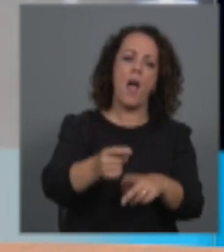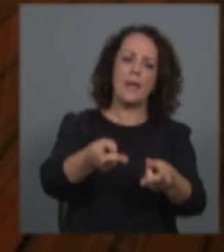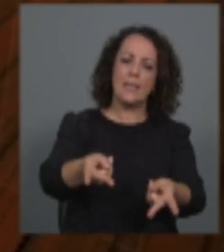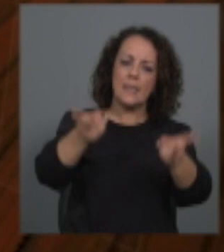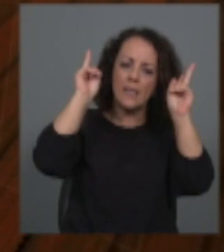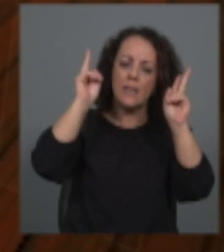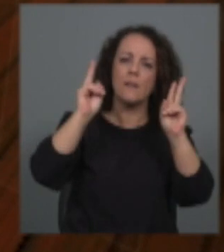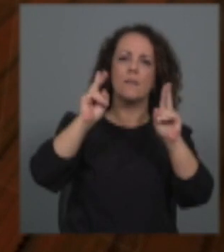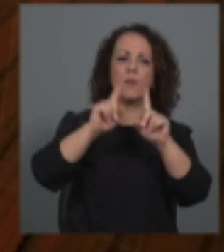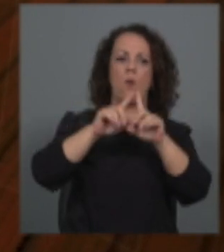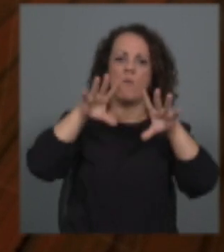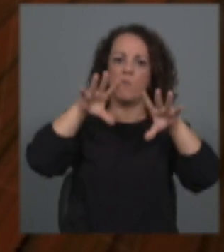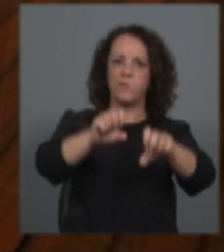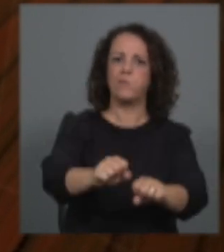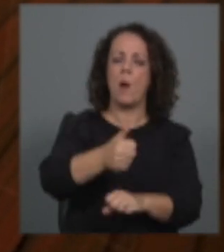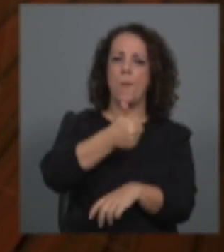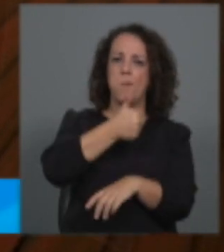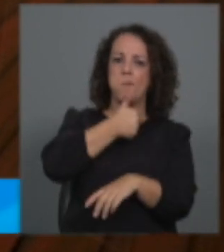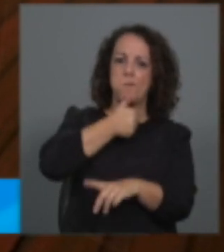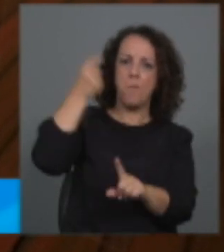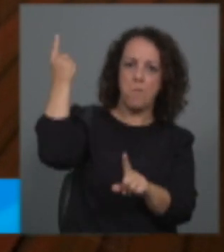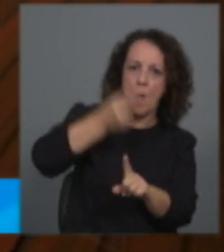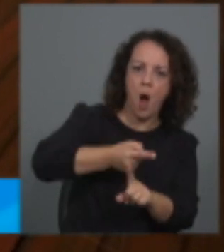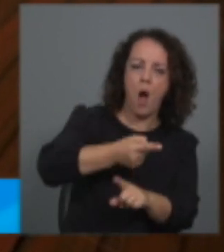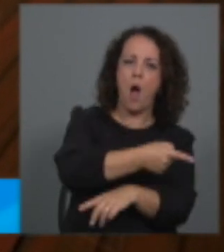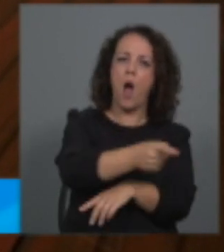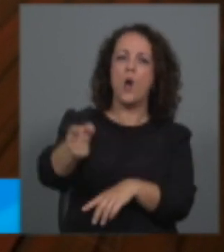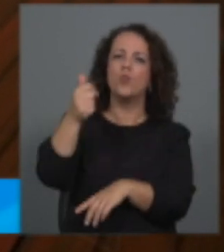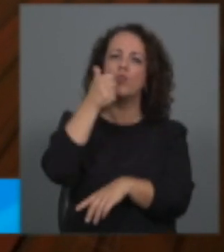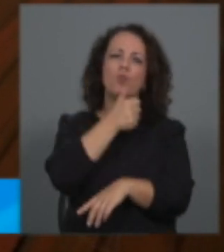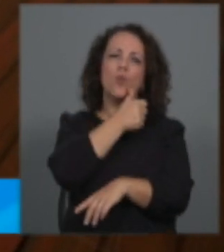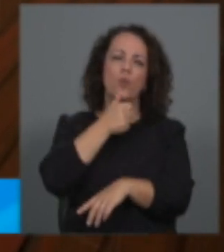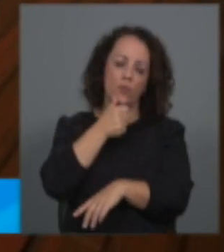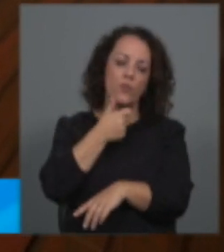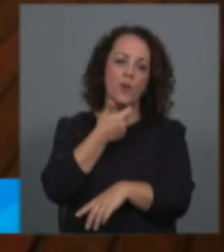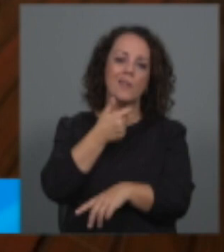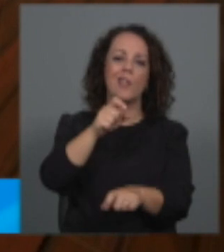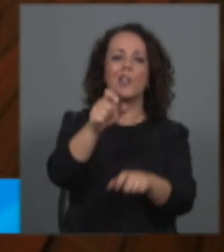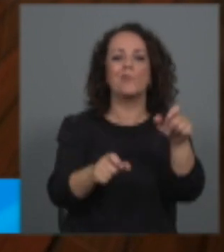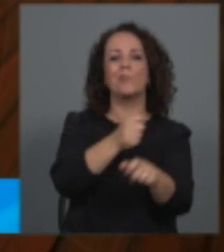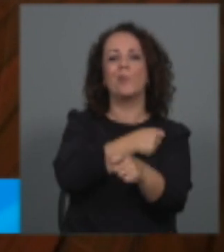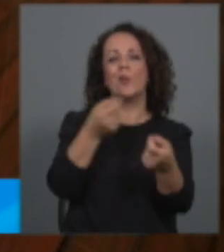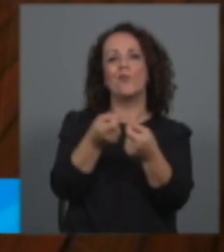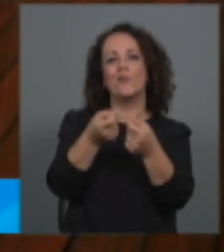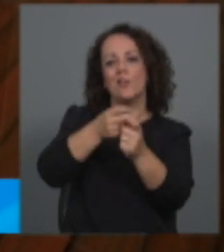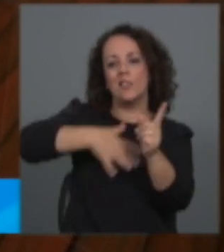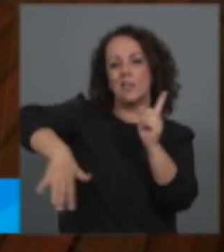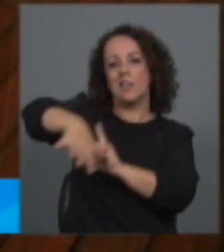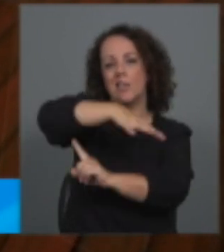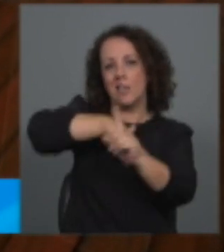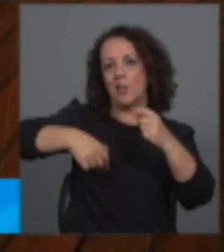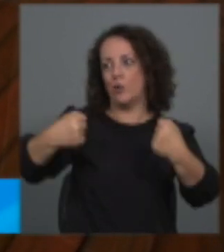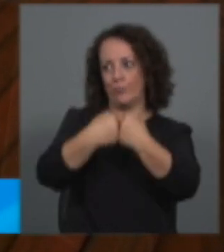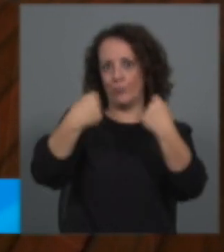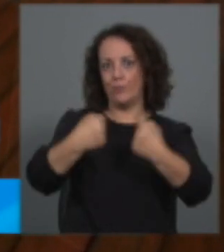opressões, das invasões que sofria por parte dos circunvizinhos e dos seus adversários.